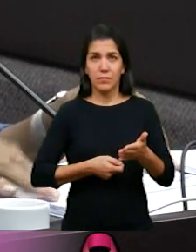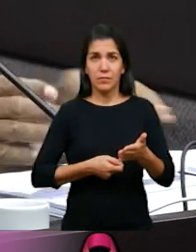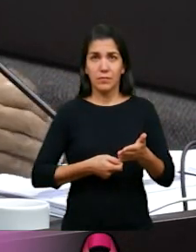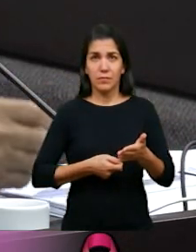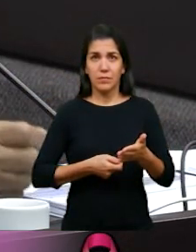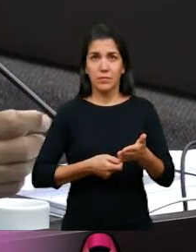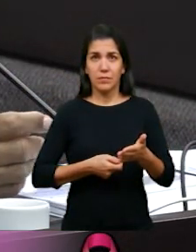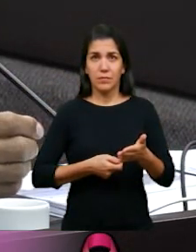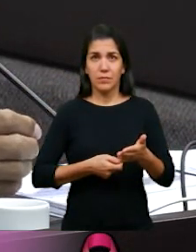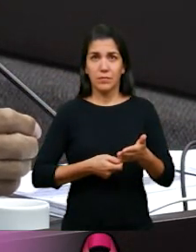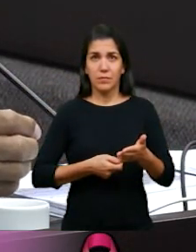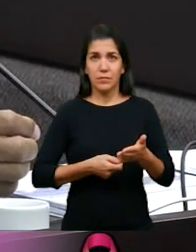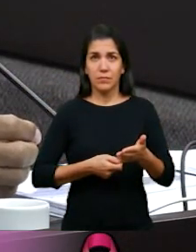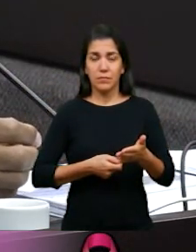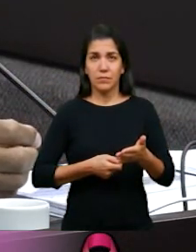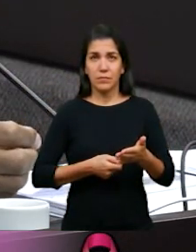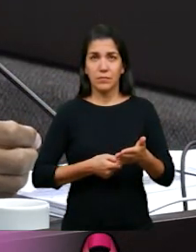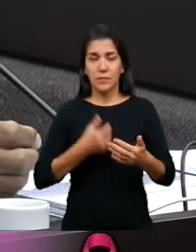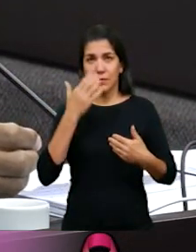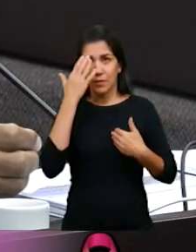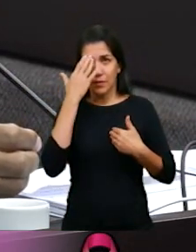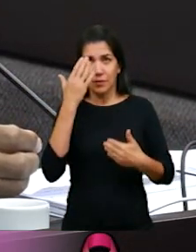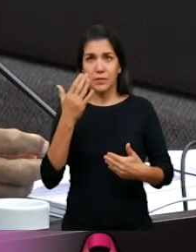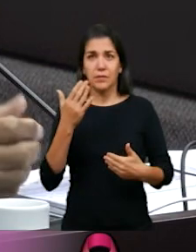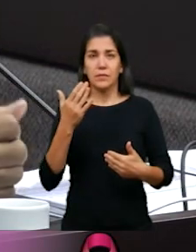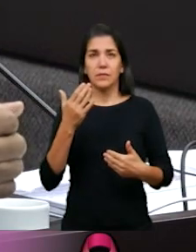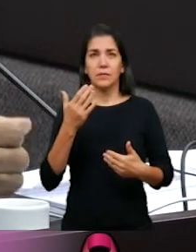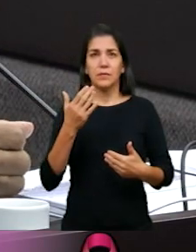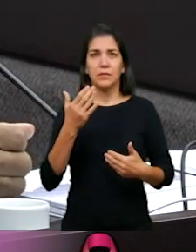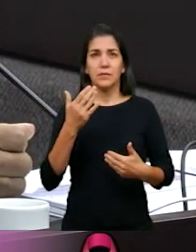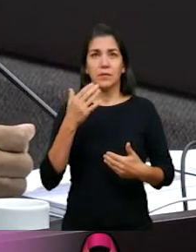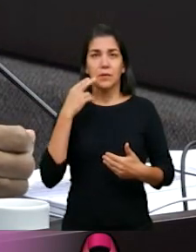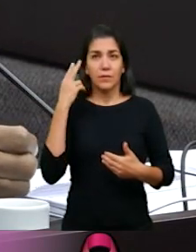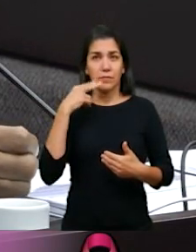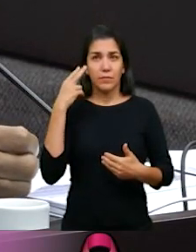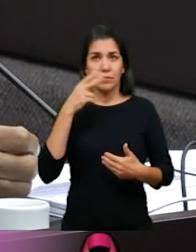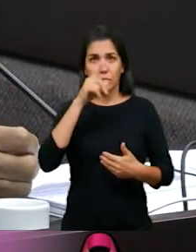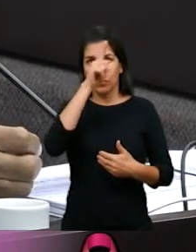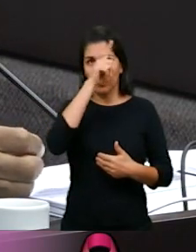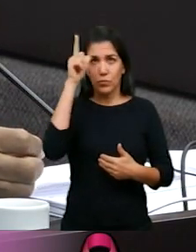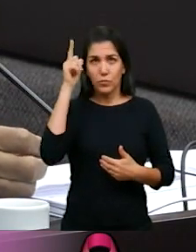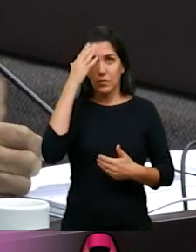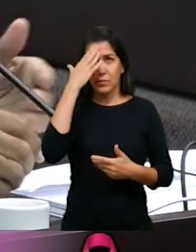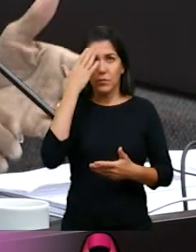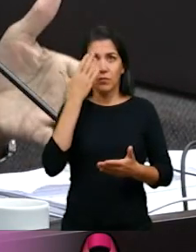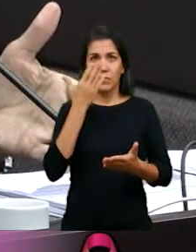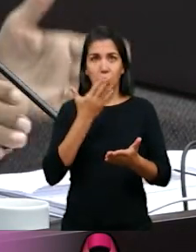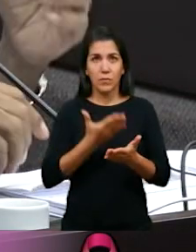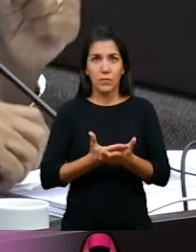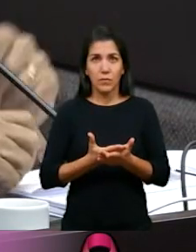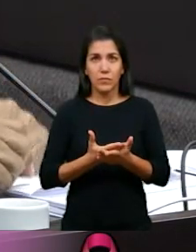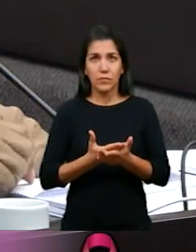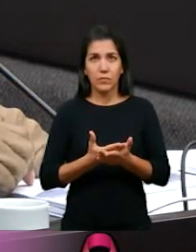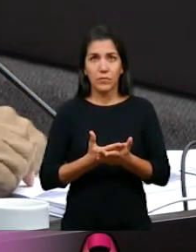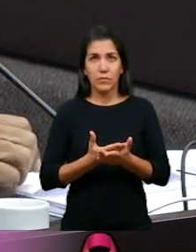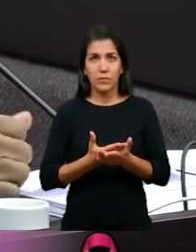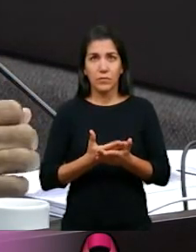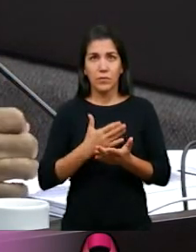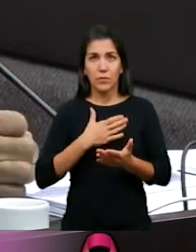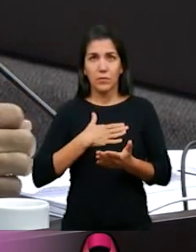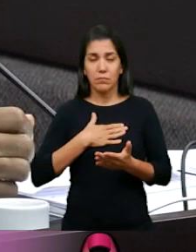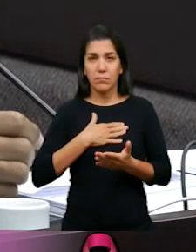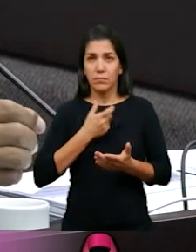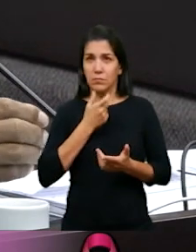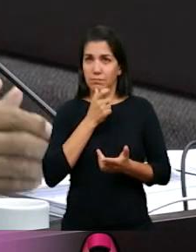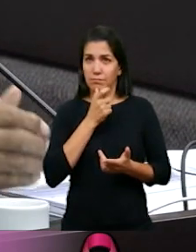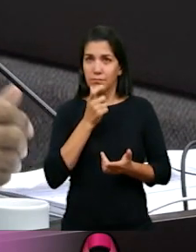o apreço, a atitude do vereador, que confiou na nossa palavra e nós vamos